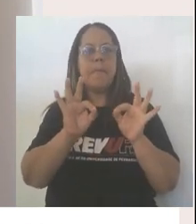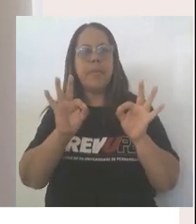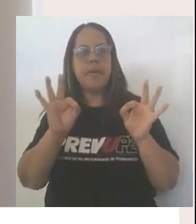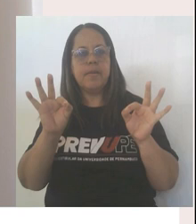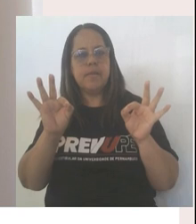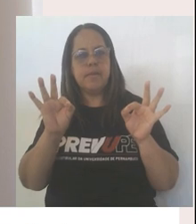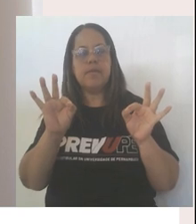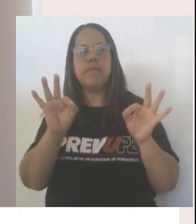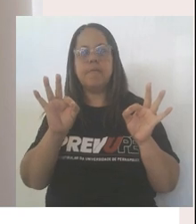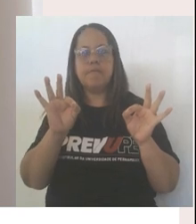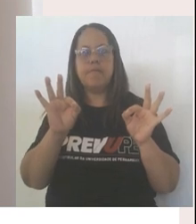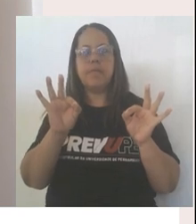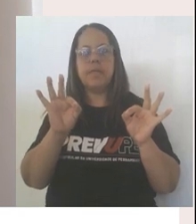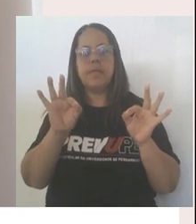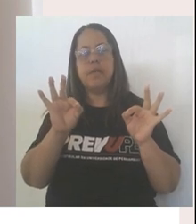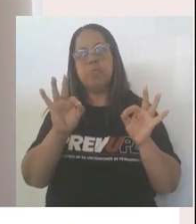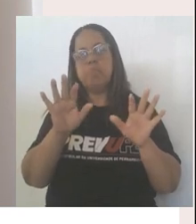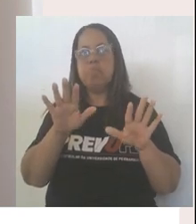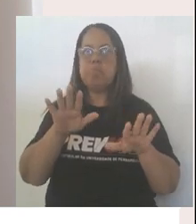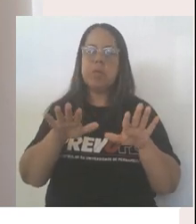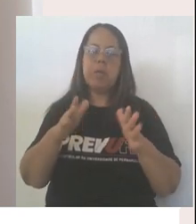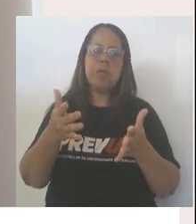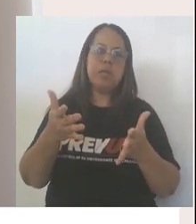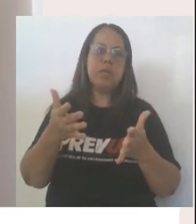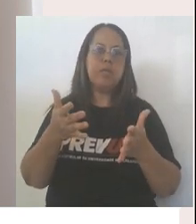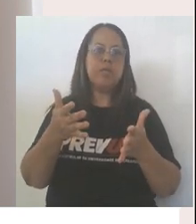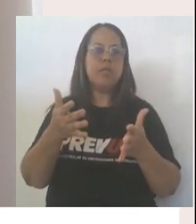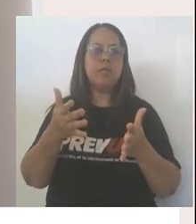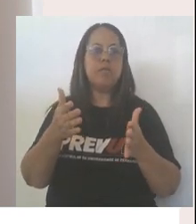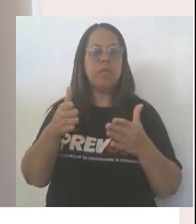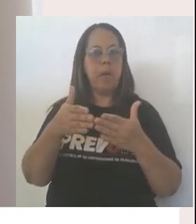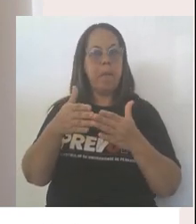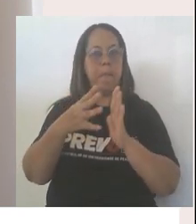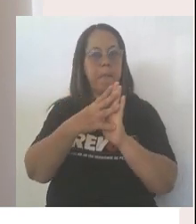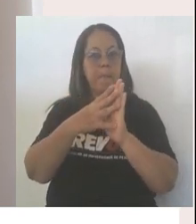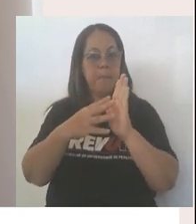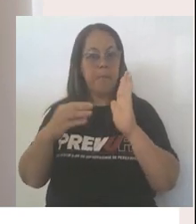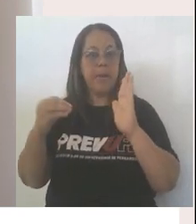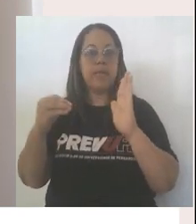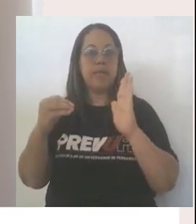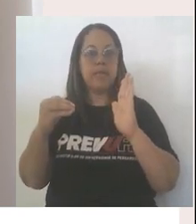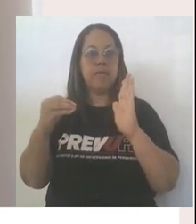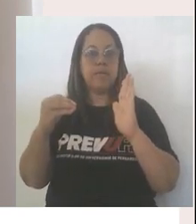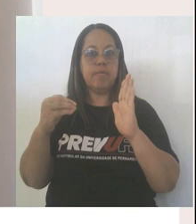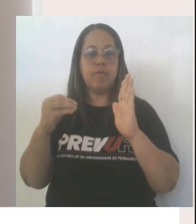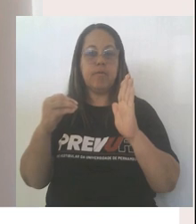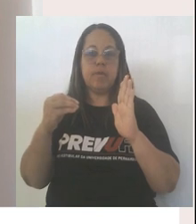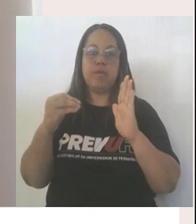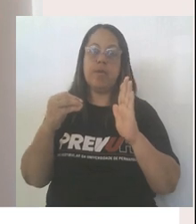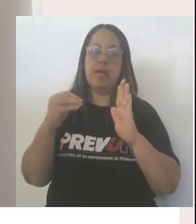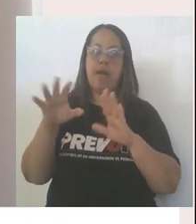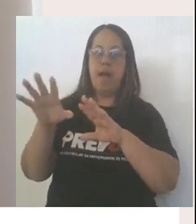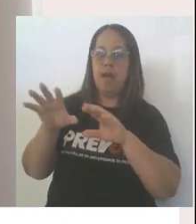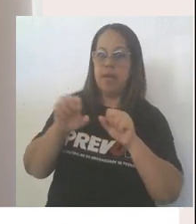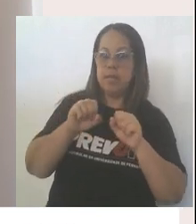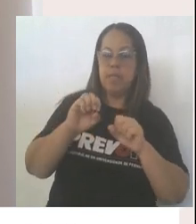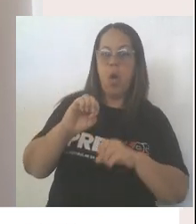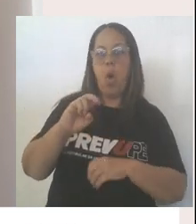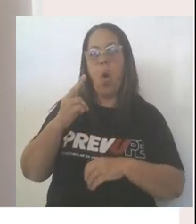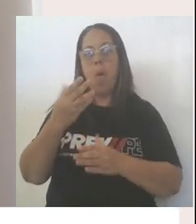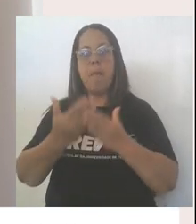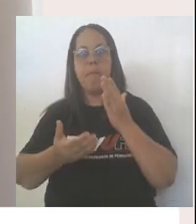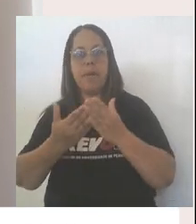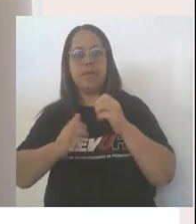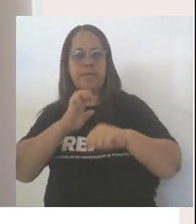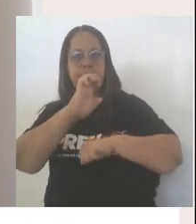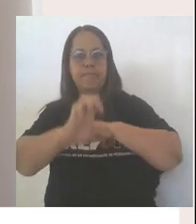de um eletrodo, geralmente em relação ao eletrodo de referência padrão, em ganhar ou perder elétrons durante uma reação